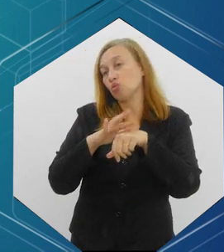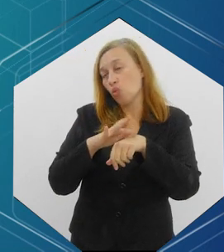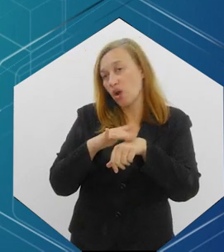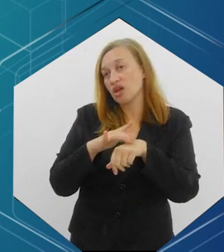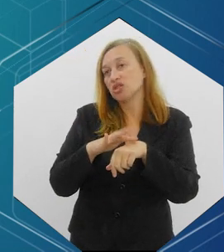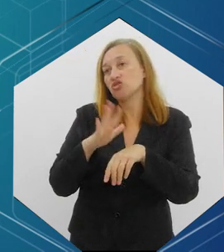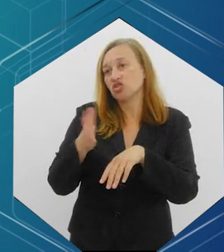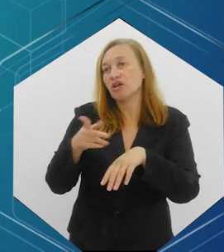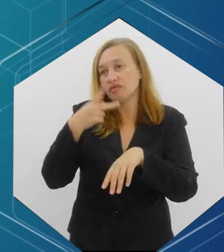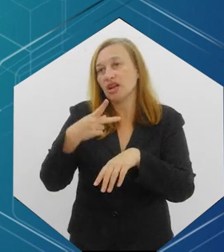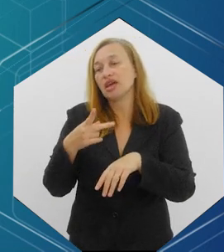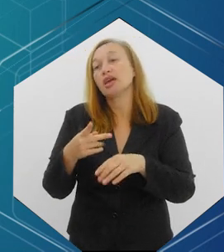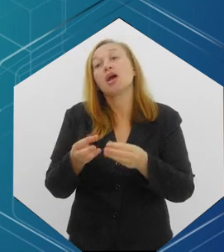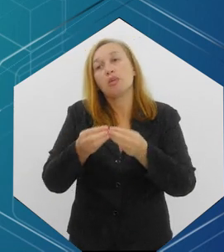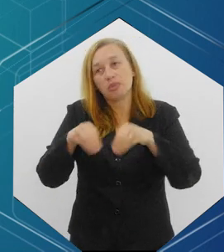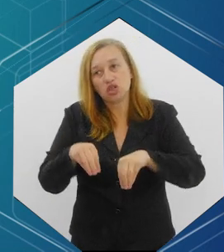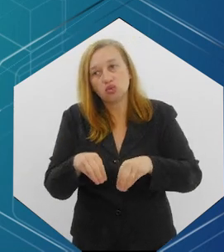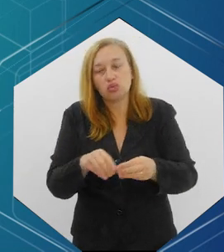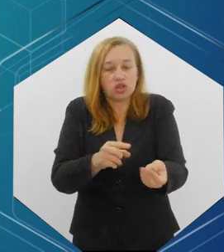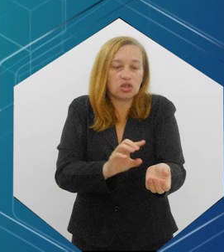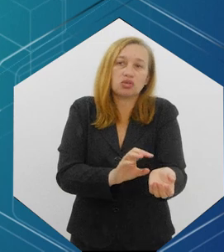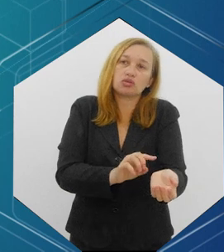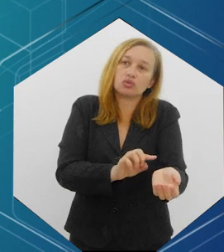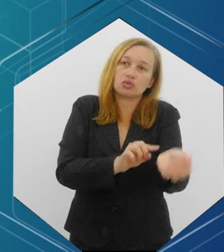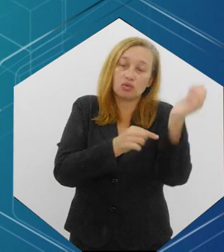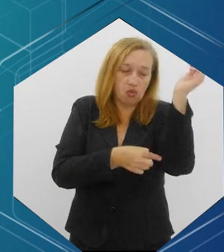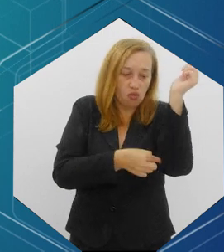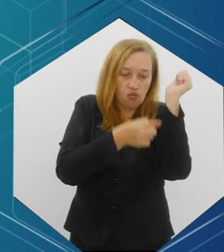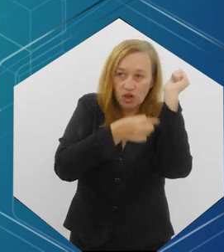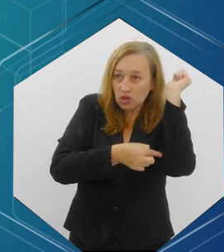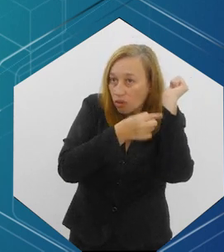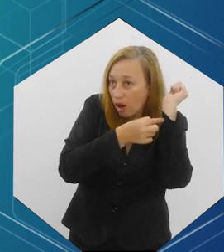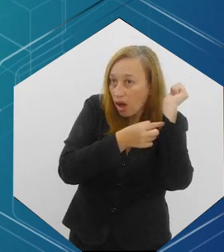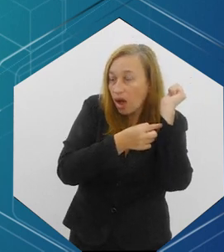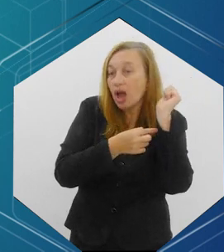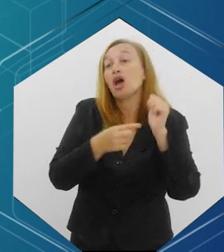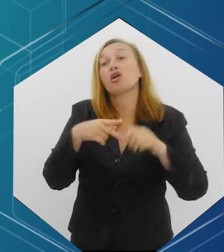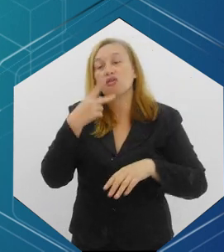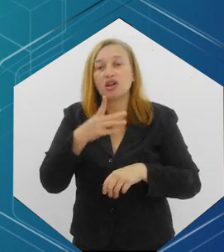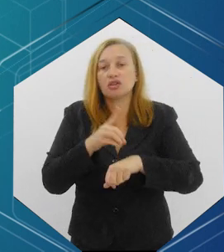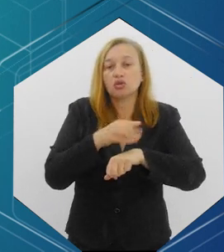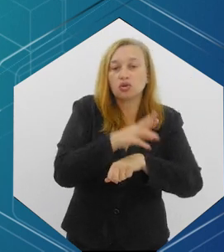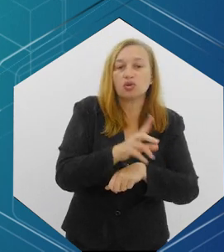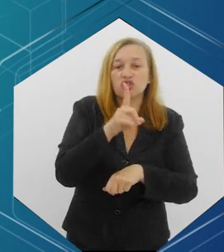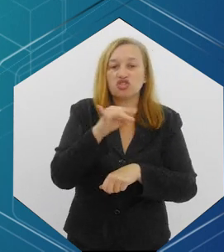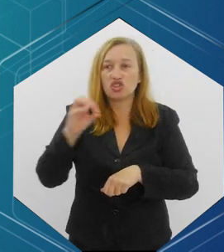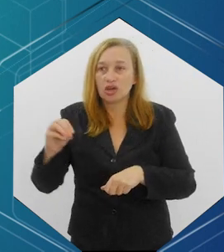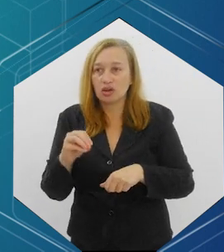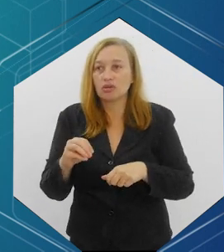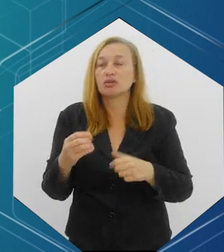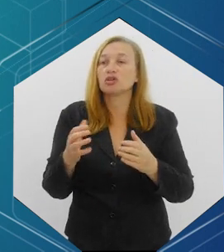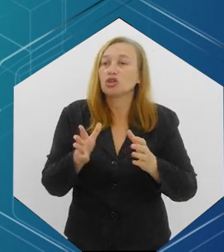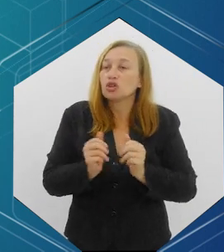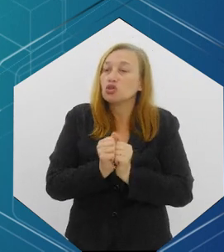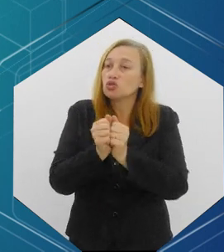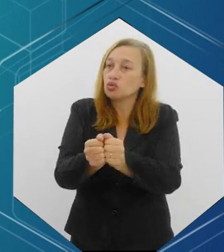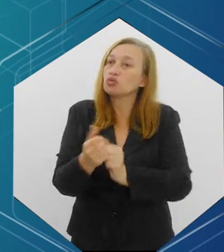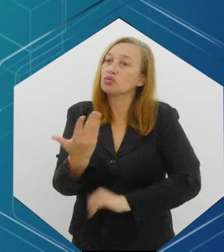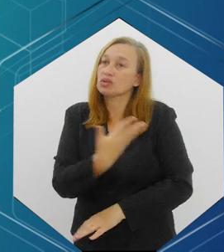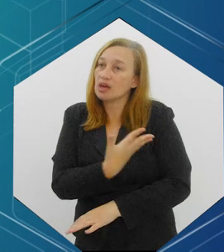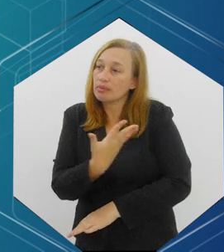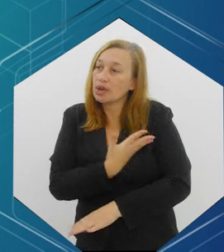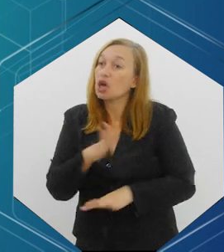doenças que eu acabei de citar, por exemplo, trazem comprometimento vascular. Então, é interessante aquilo que eu falei anteriormente com o Dr. Diego,